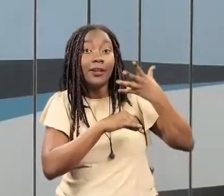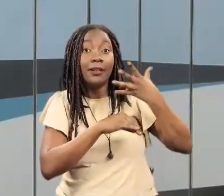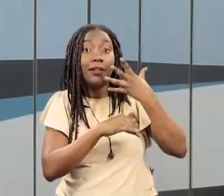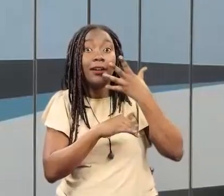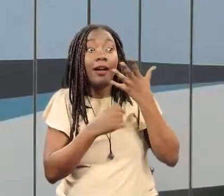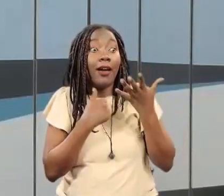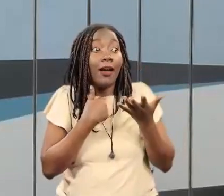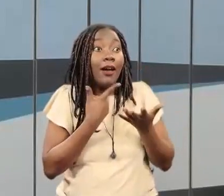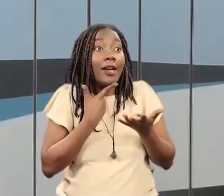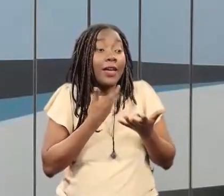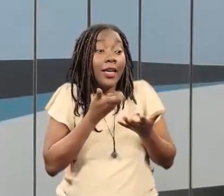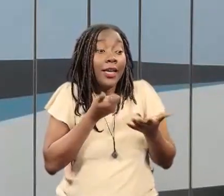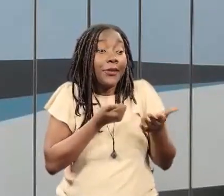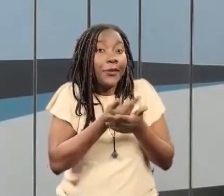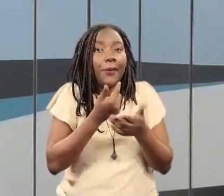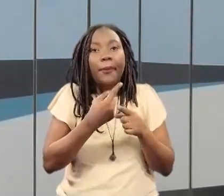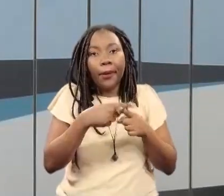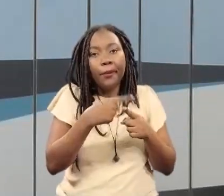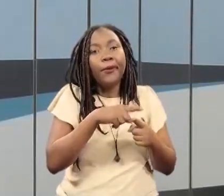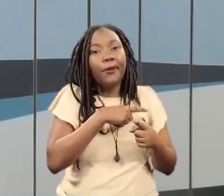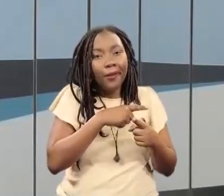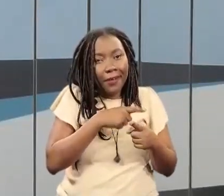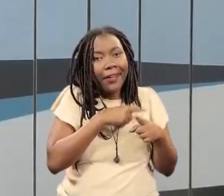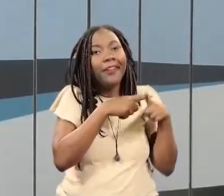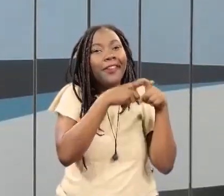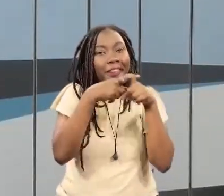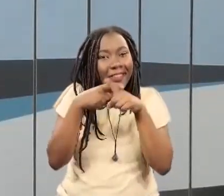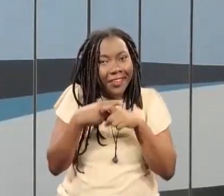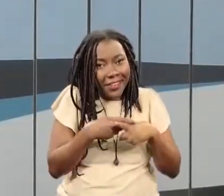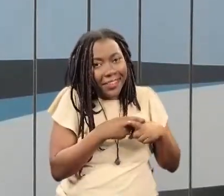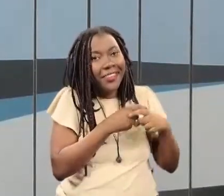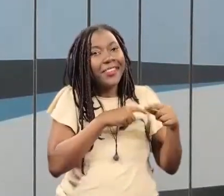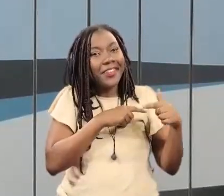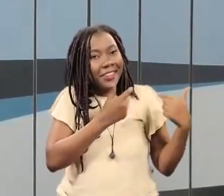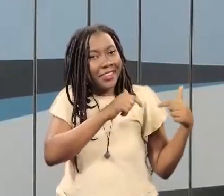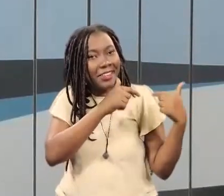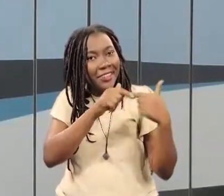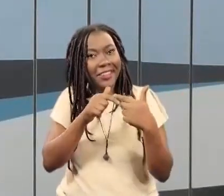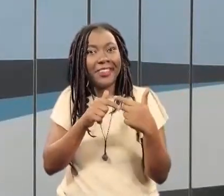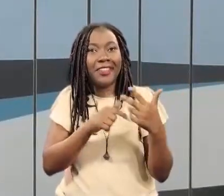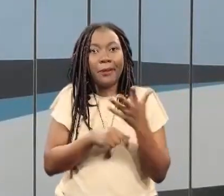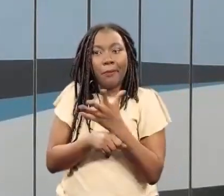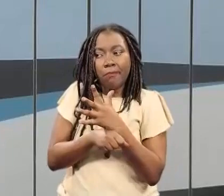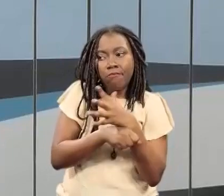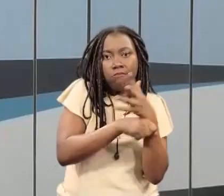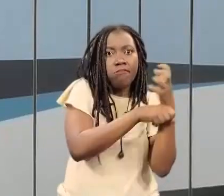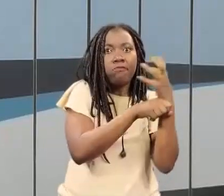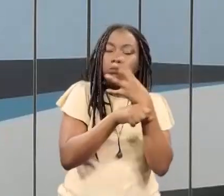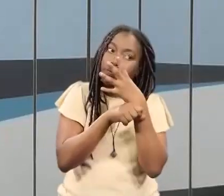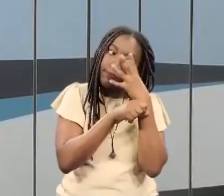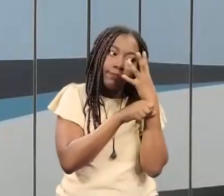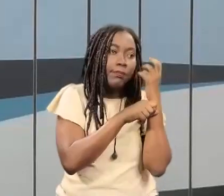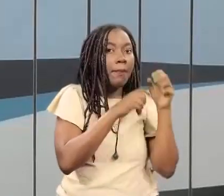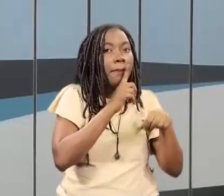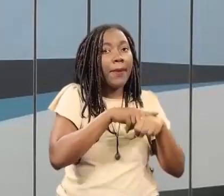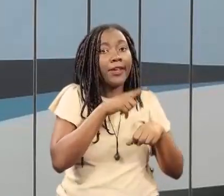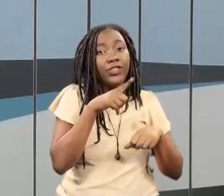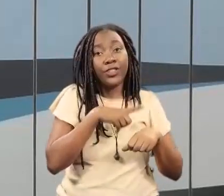buscando, porque tem os algoritmos que fazem justamente esse movimento para entreter você o mais tempo possível. Então, a